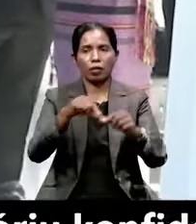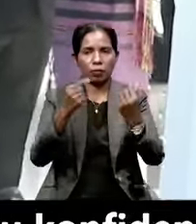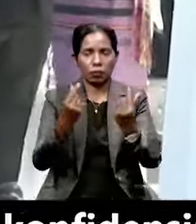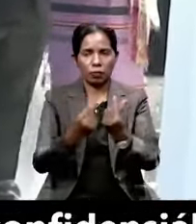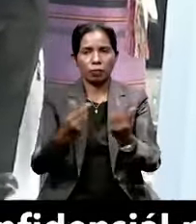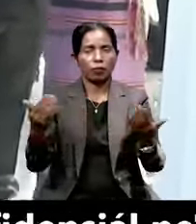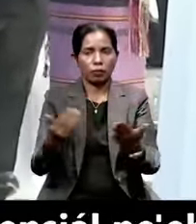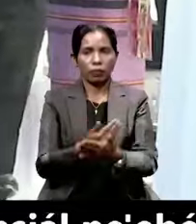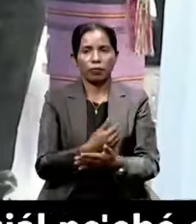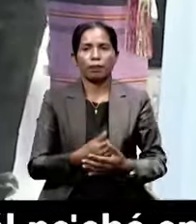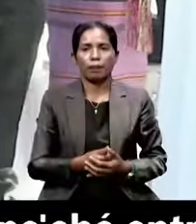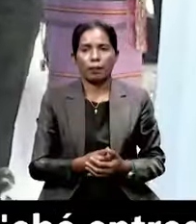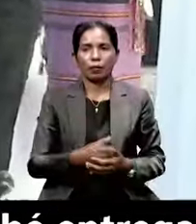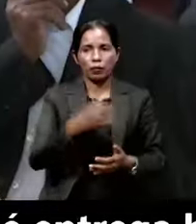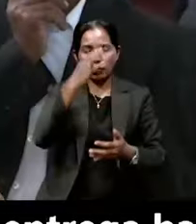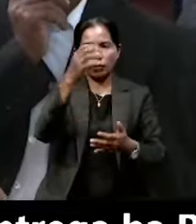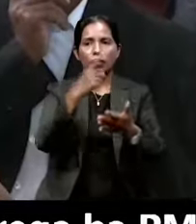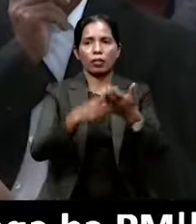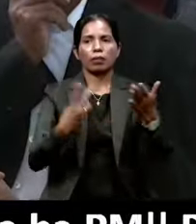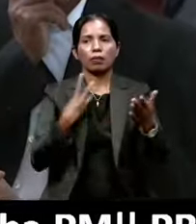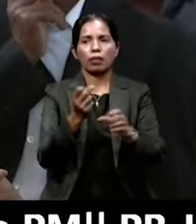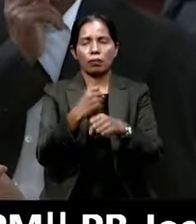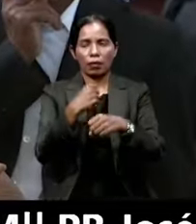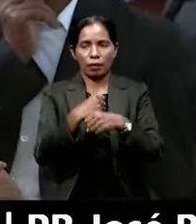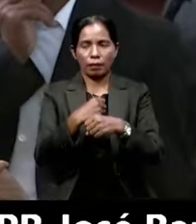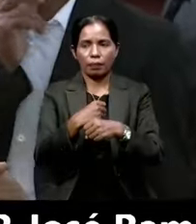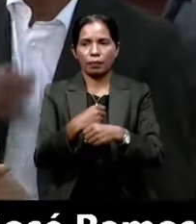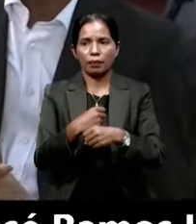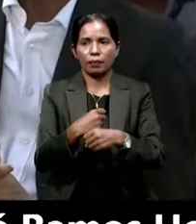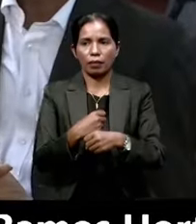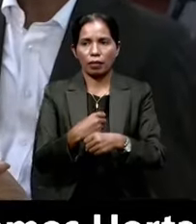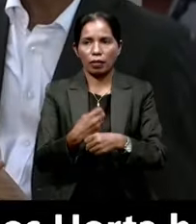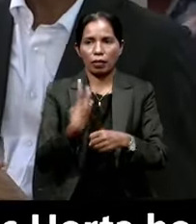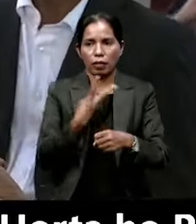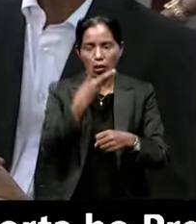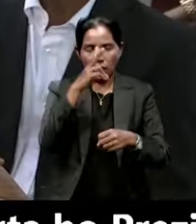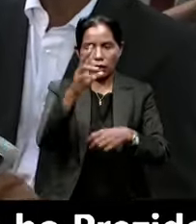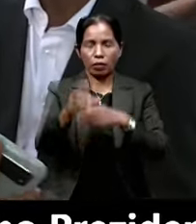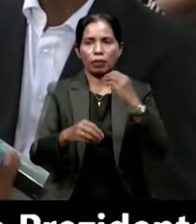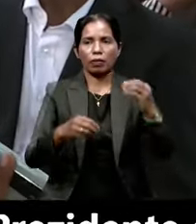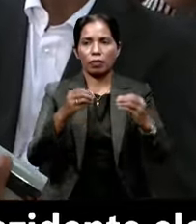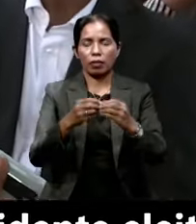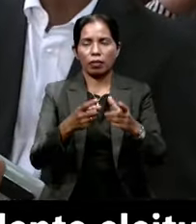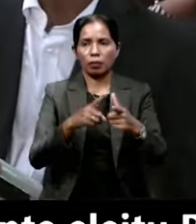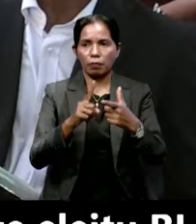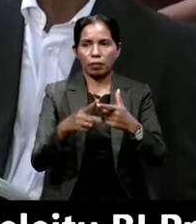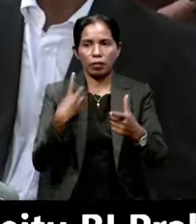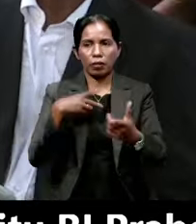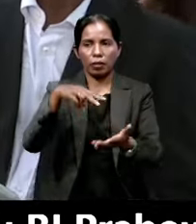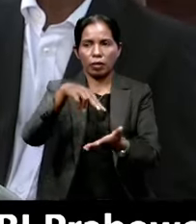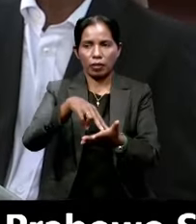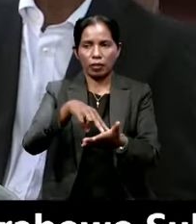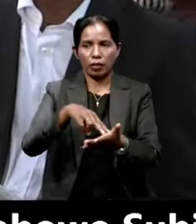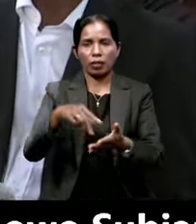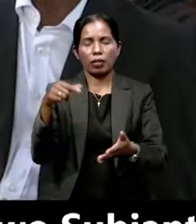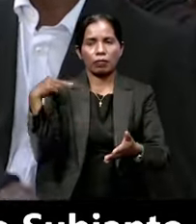FON. Mas hoje, saíra maquita belhalo, ita, harehelona katak, depois de ita instalação tia e a